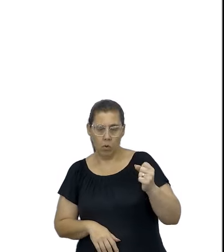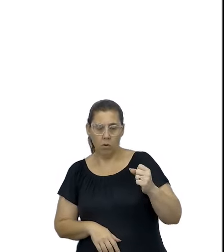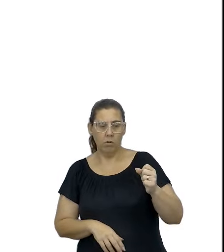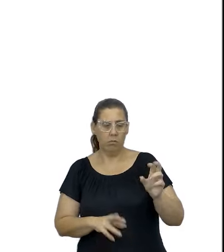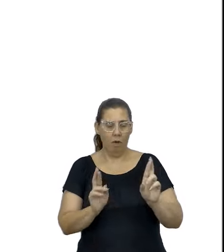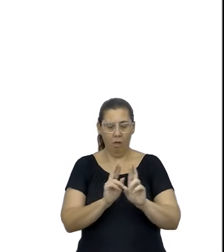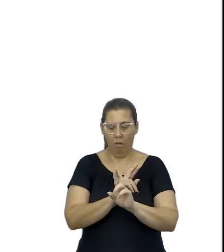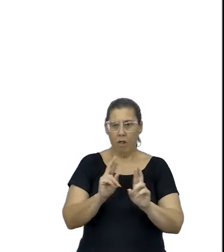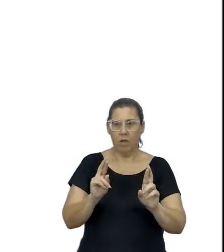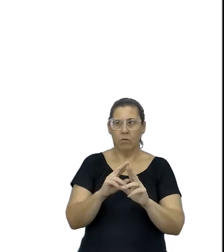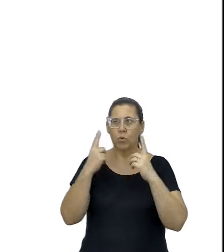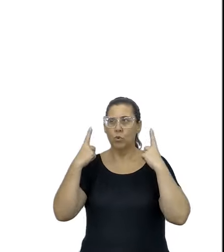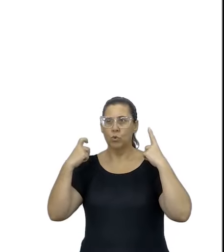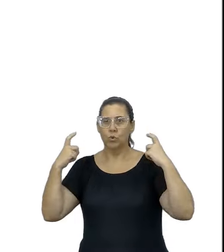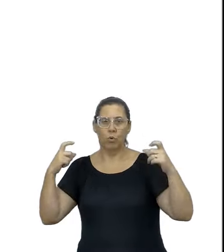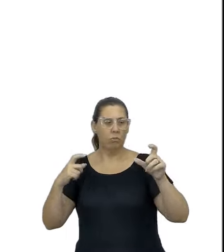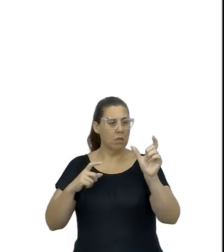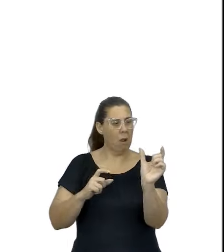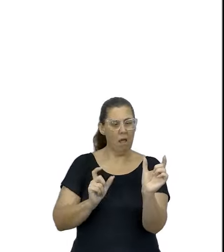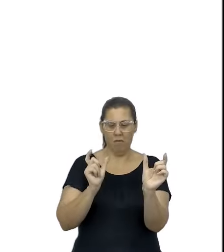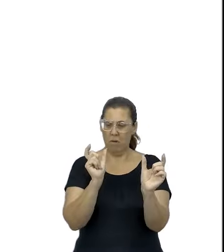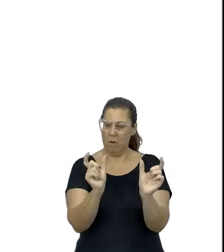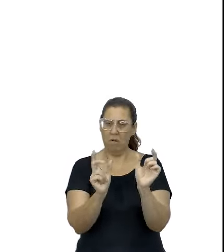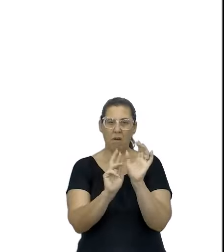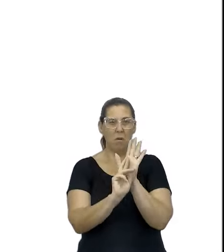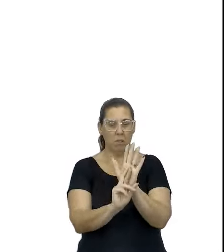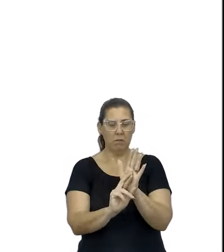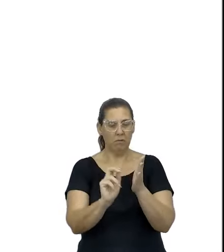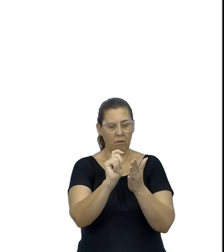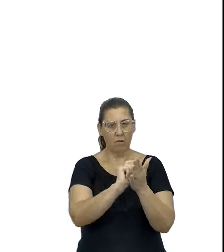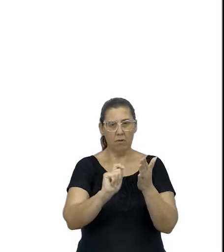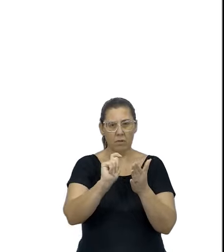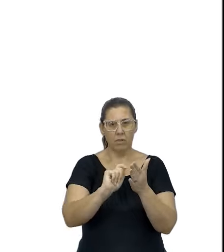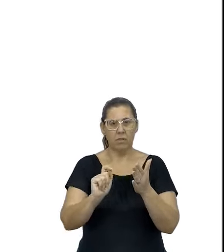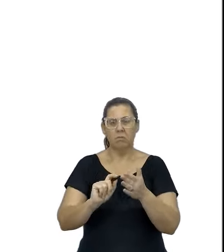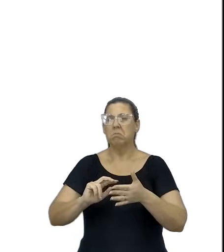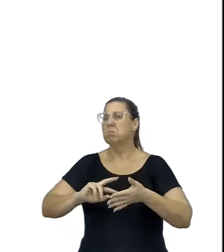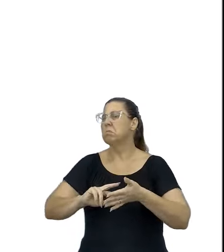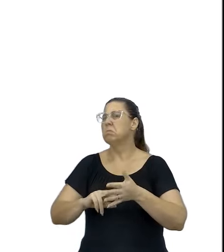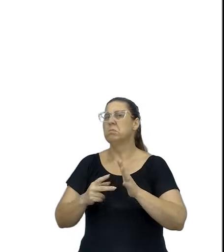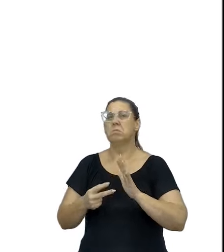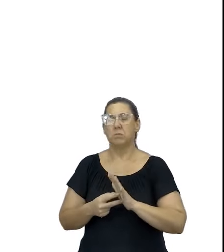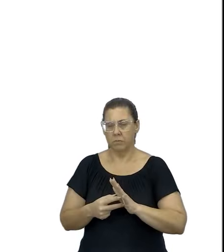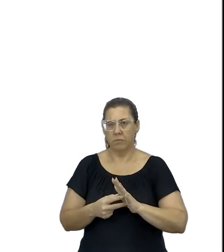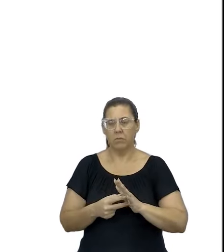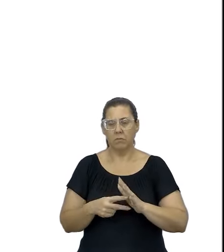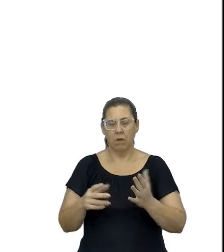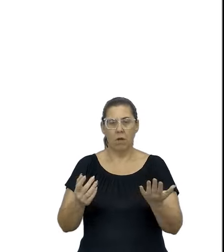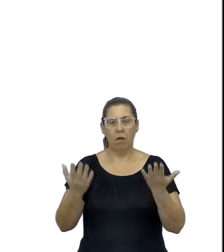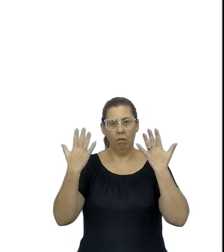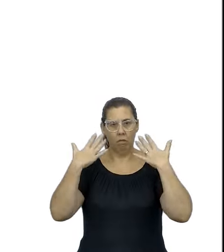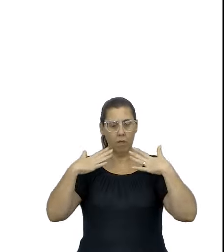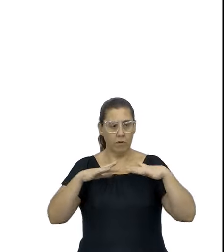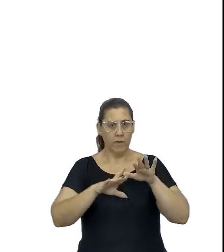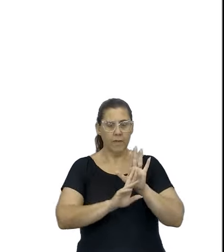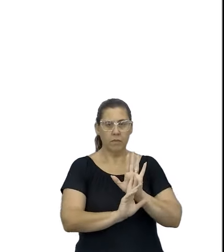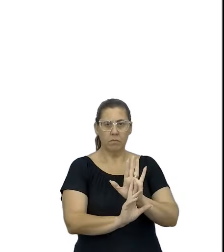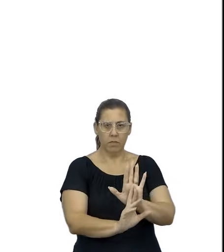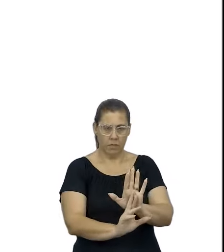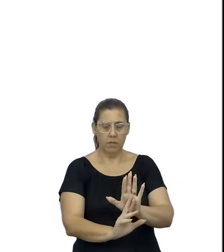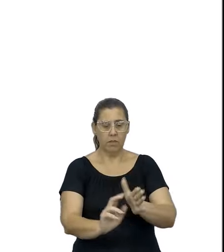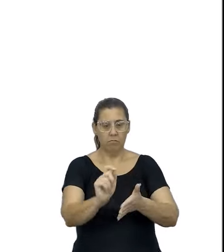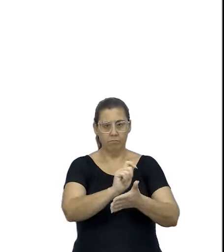elemento sonoro das palavras com sua representação escrita, diz respeito tanto à natureza representacional